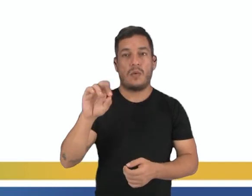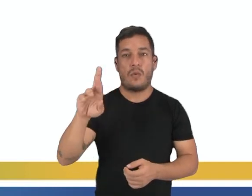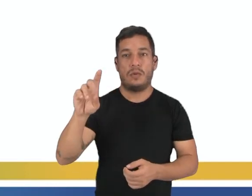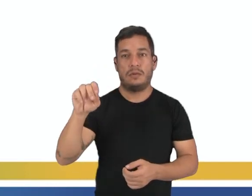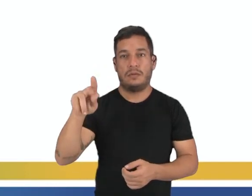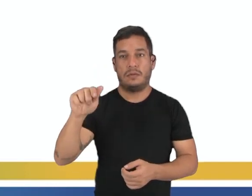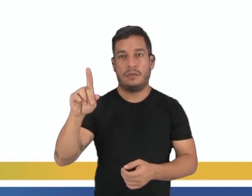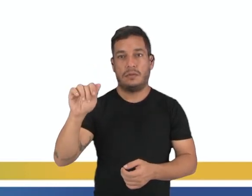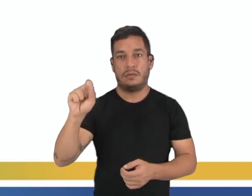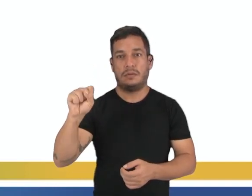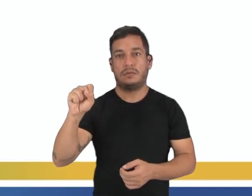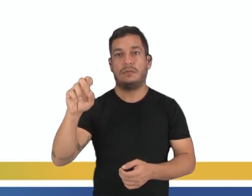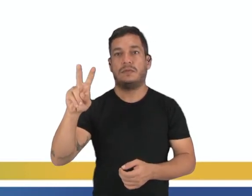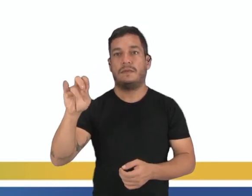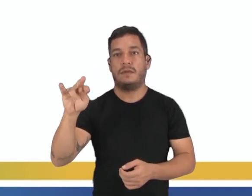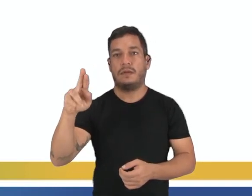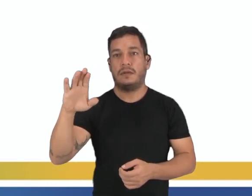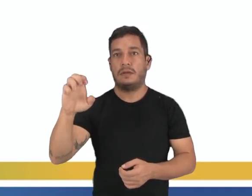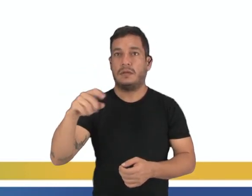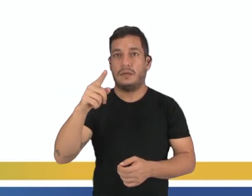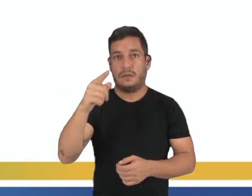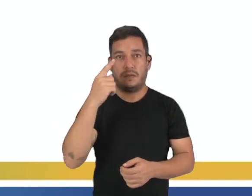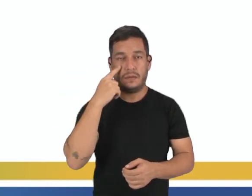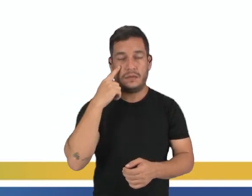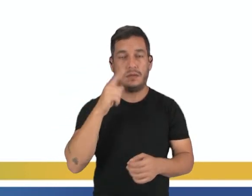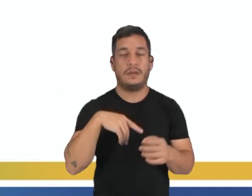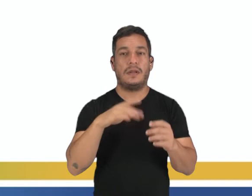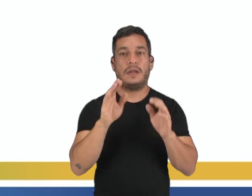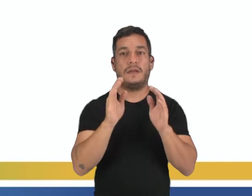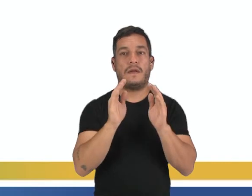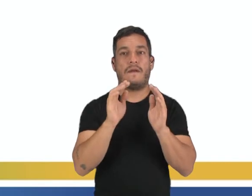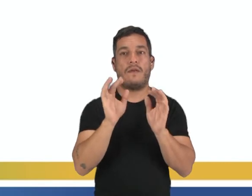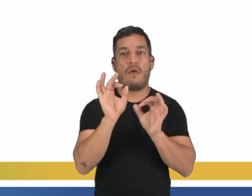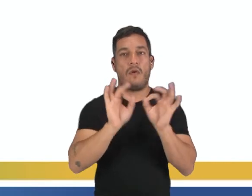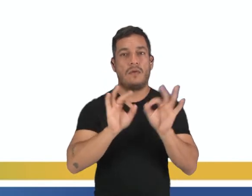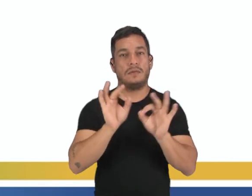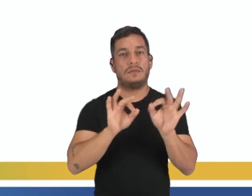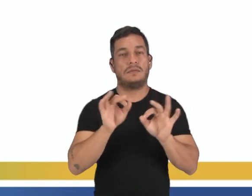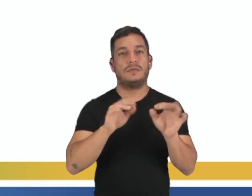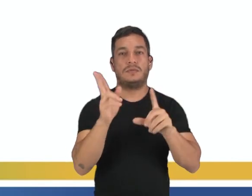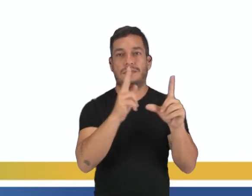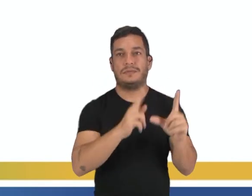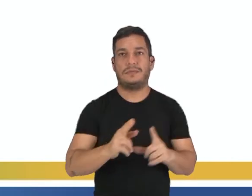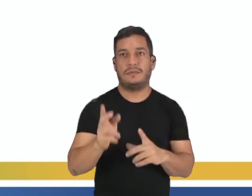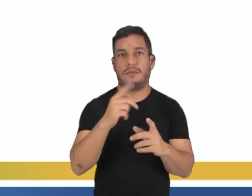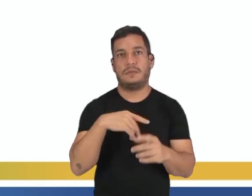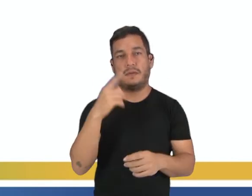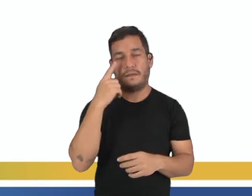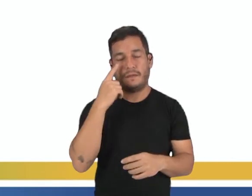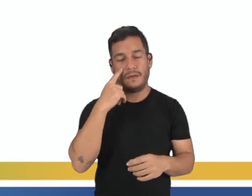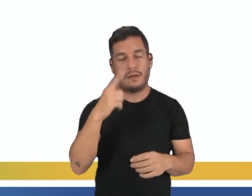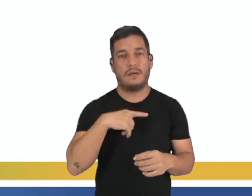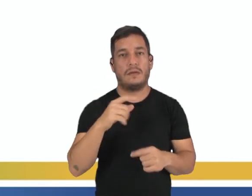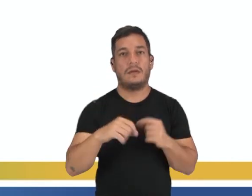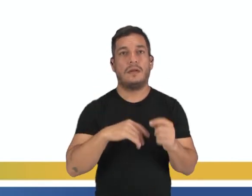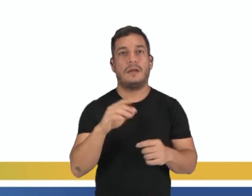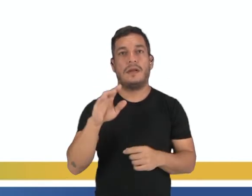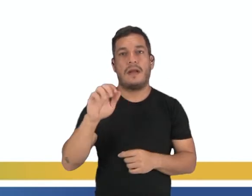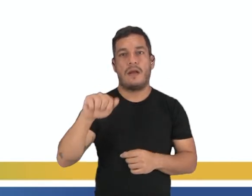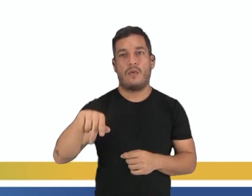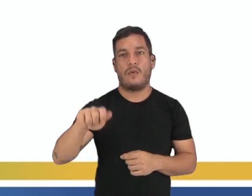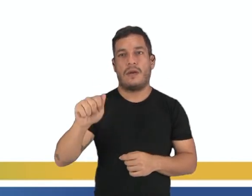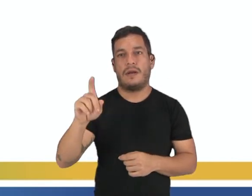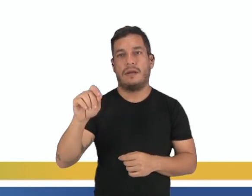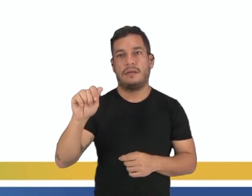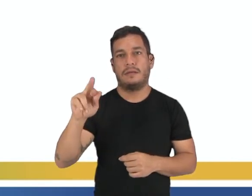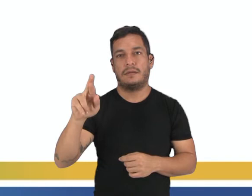dos vértices do trapézio a seguir. Então, aqui nós temos alguns exemplos nessa figura de quadriláteros.